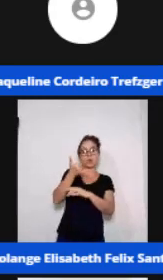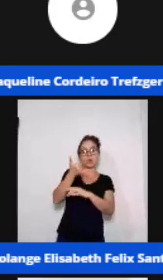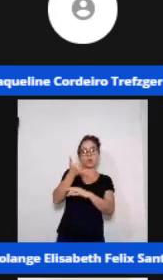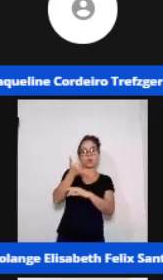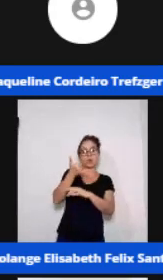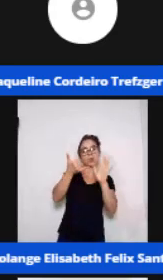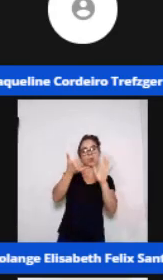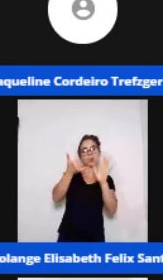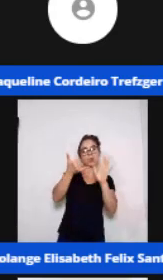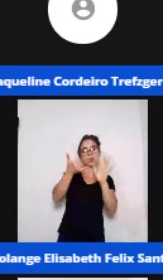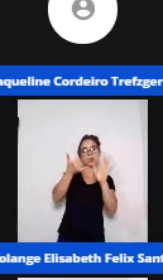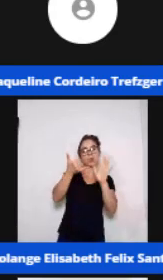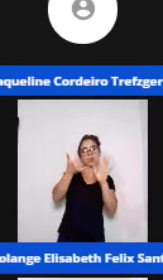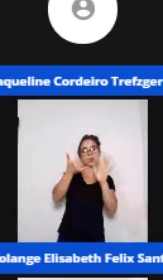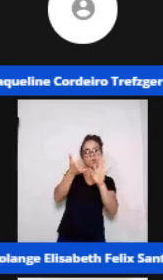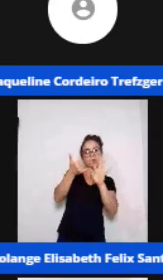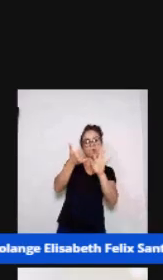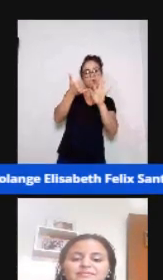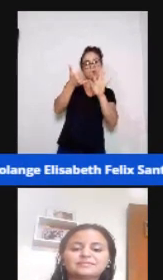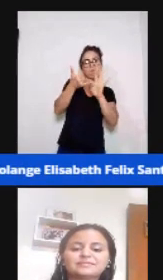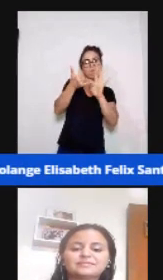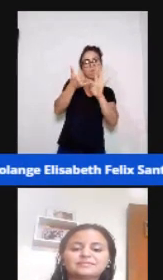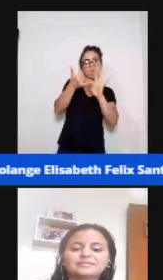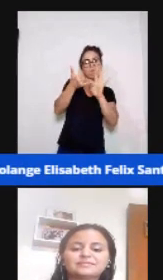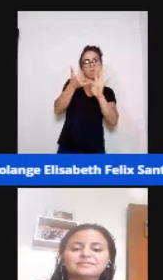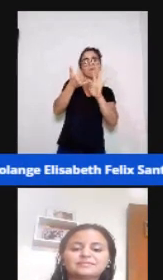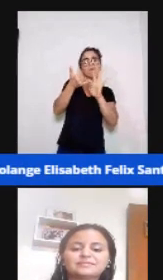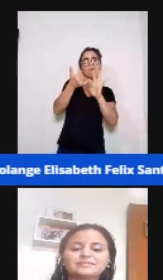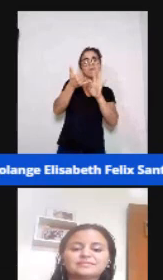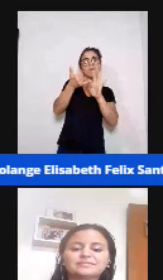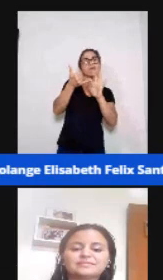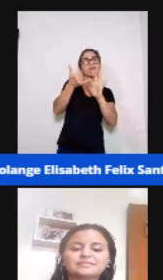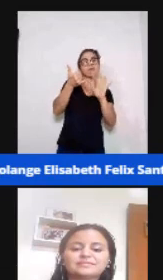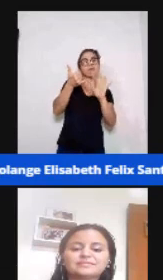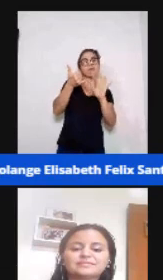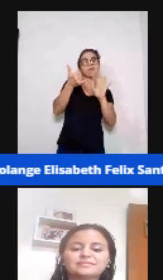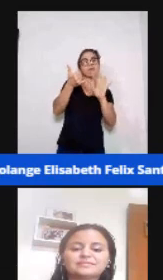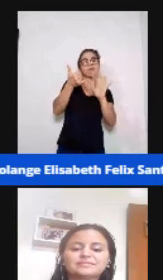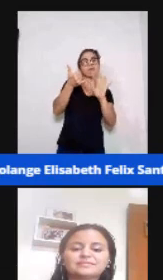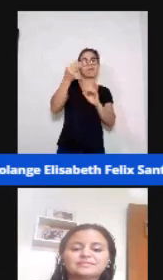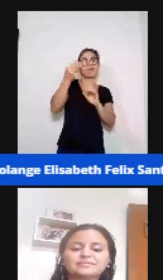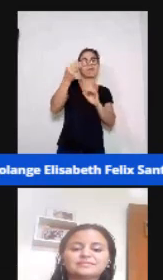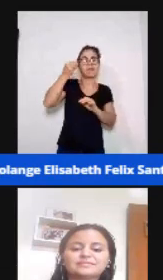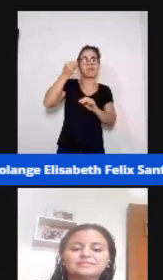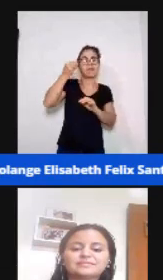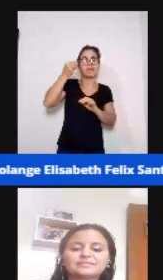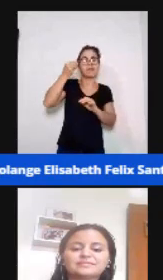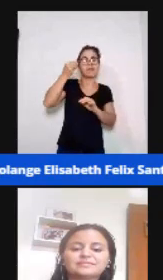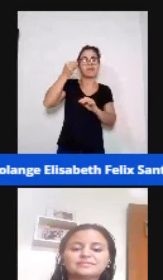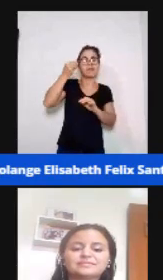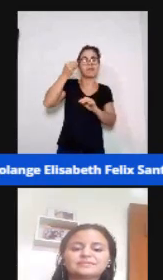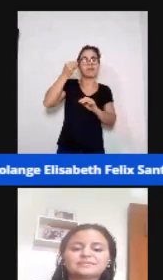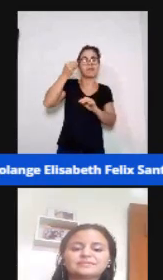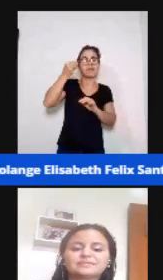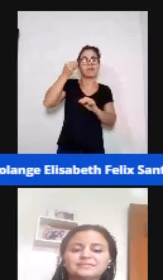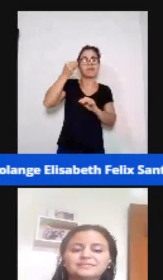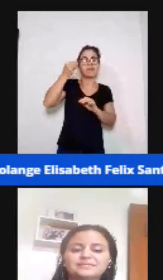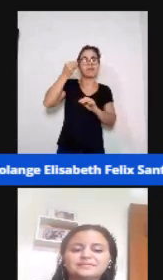dedinho bobo, é com esse dedinho que eu vou te alfabetizar. Fui lá, falei na época